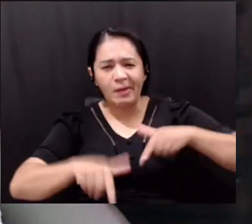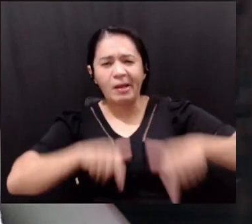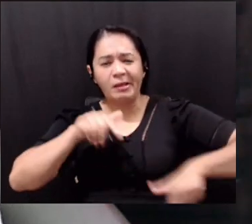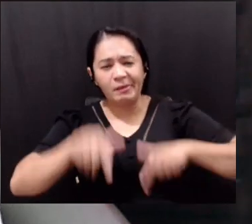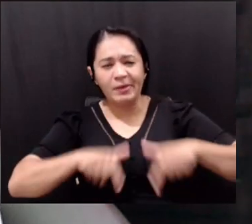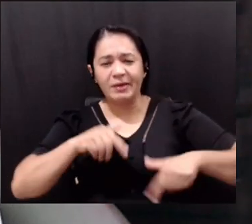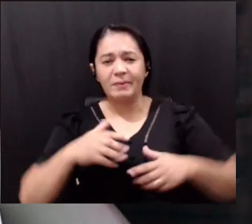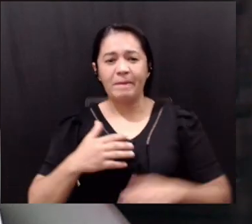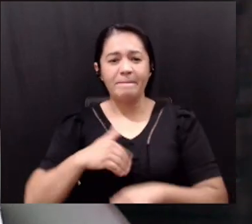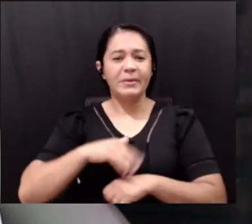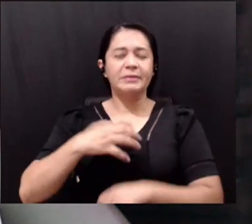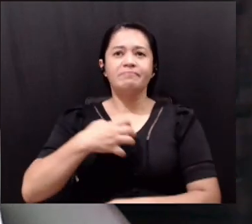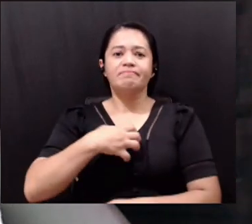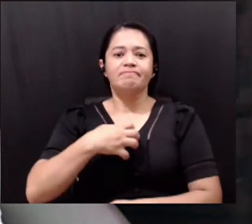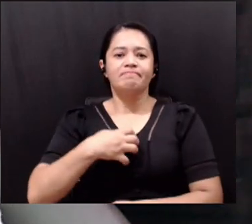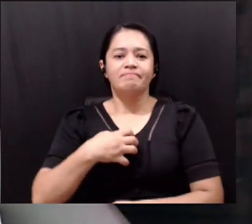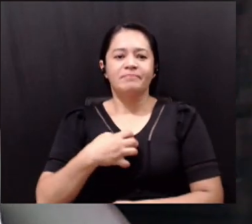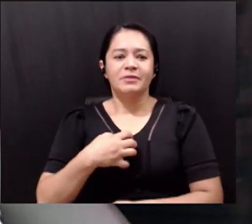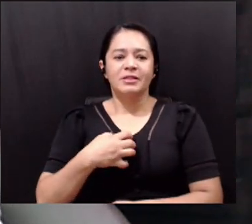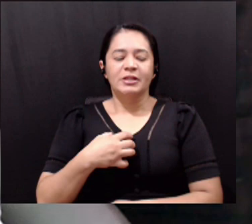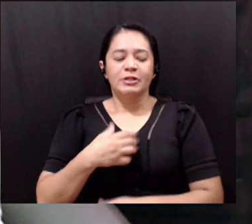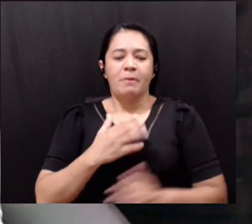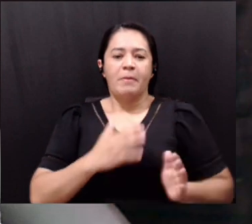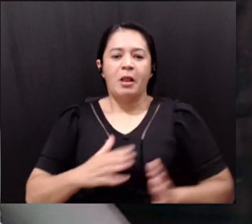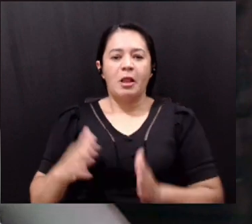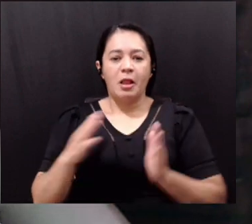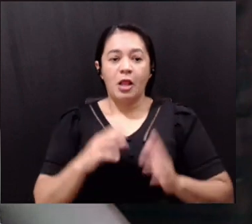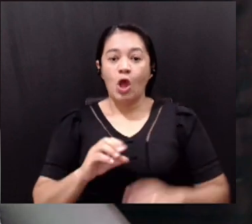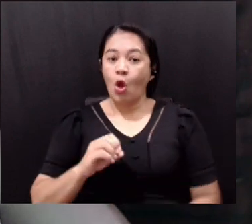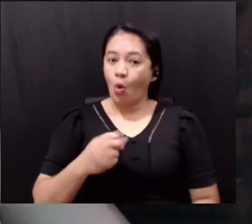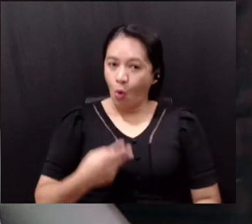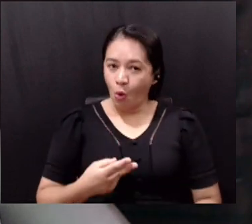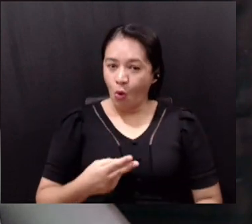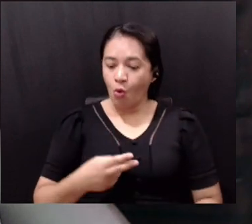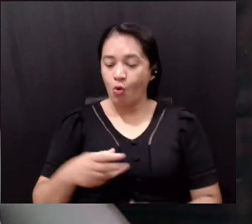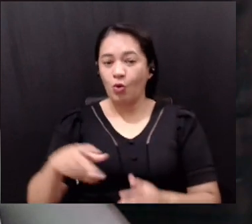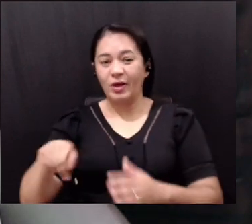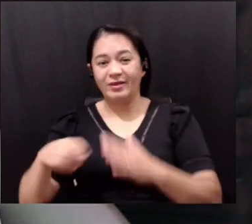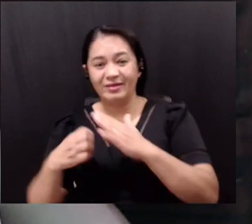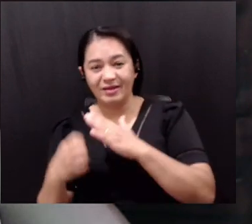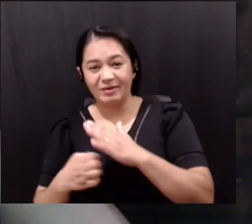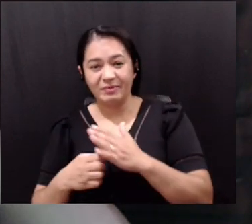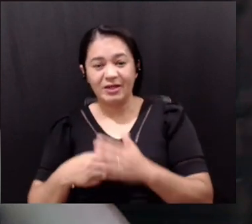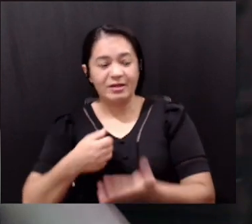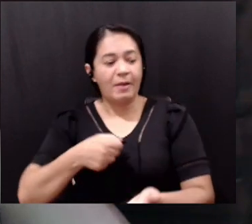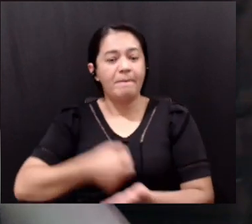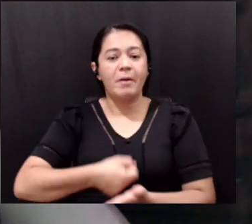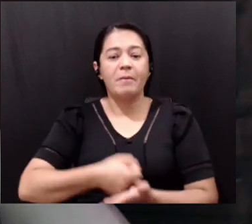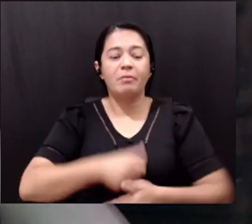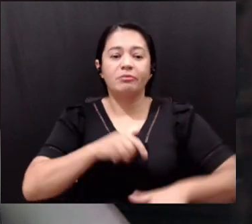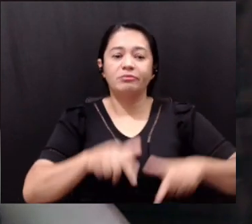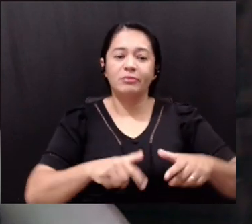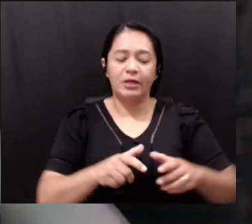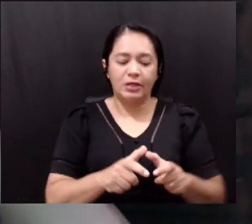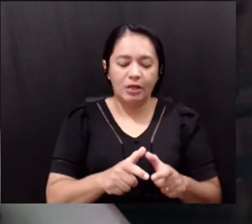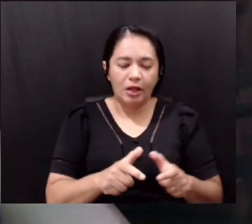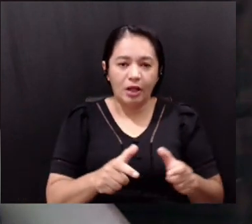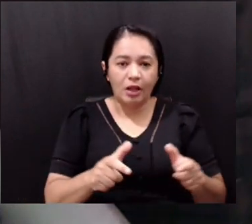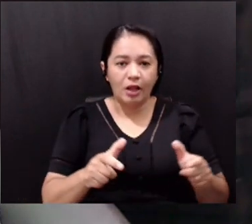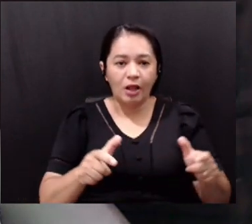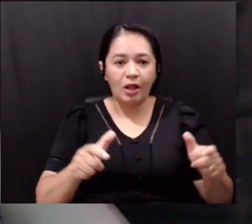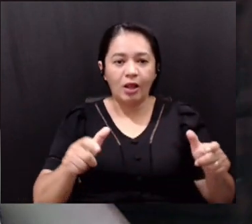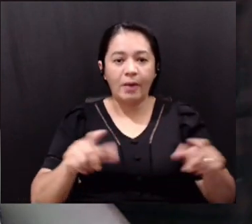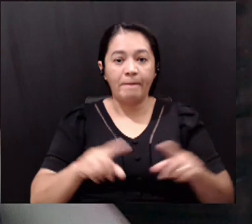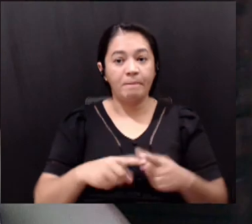as cobranças do próprio trabalho vêm, então isso vai num crescente. Mas na medida que isso vai